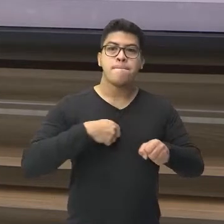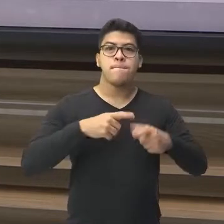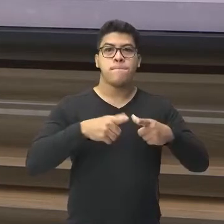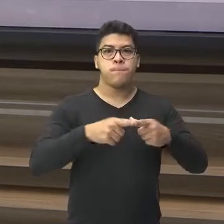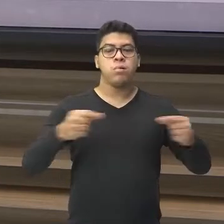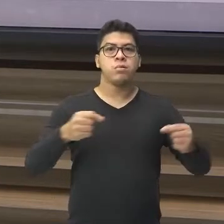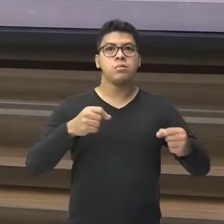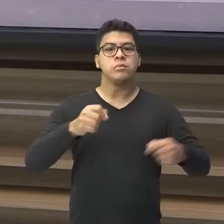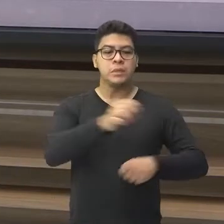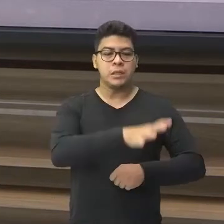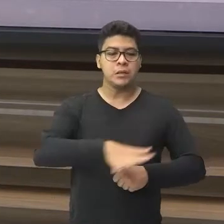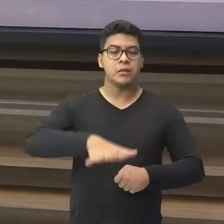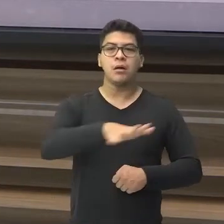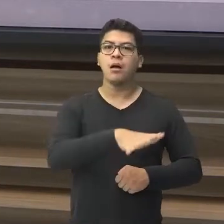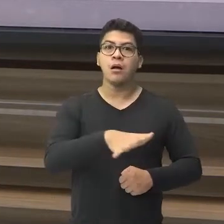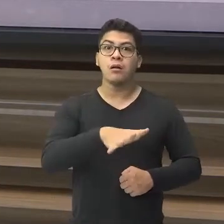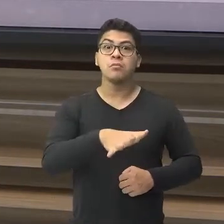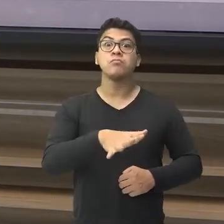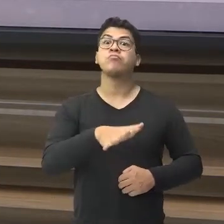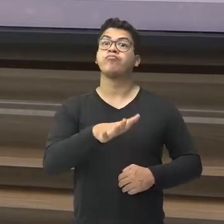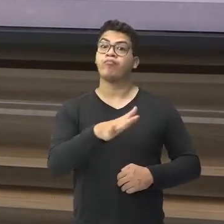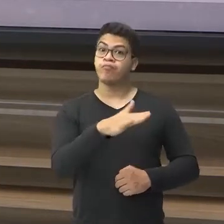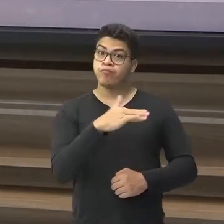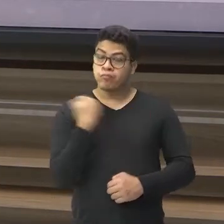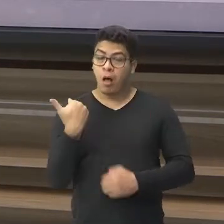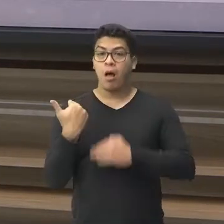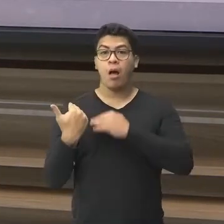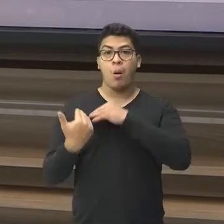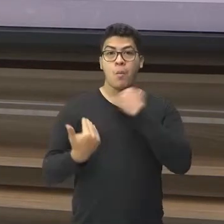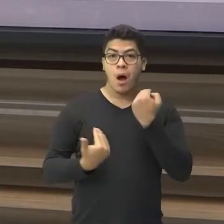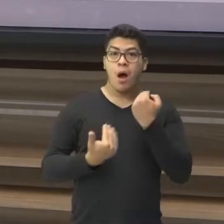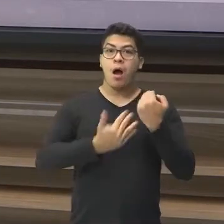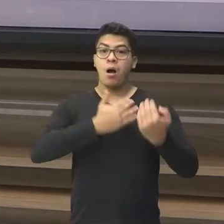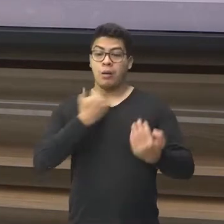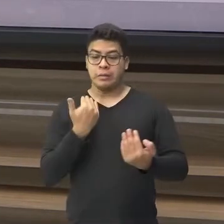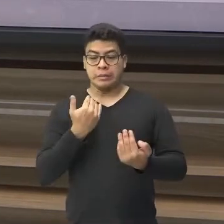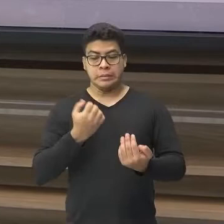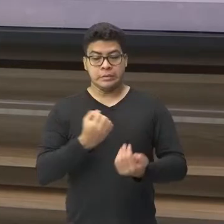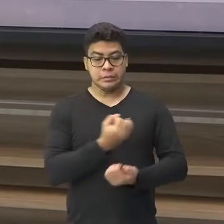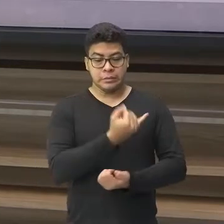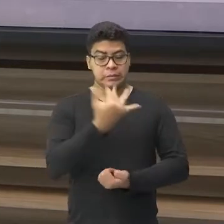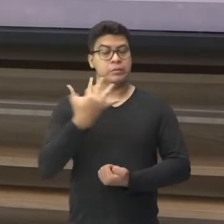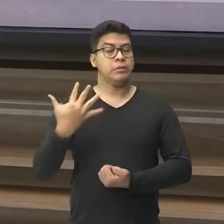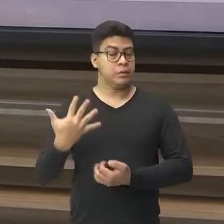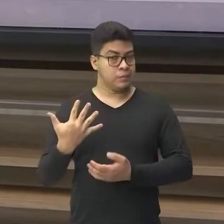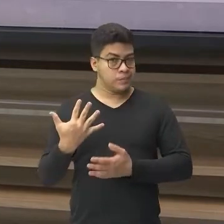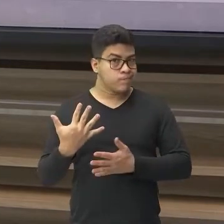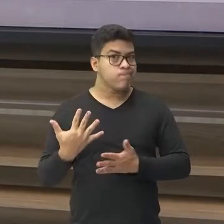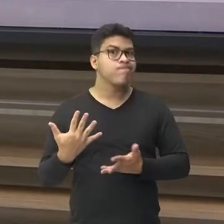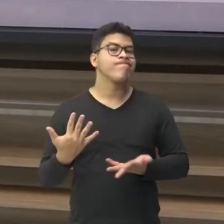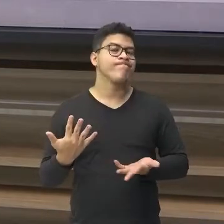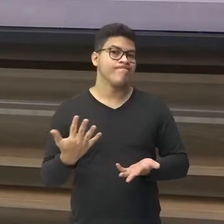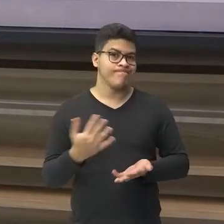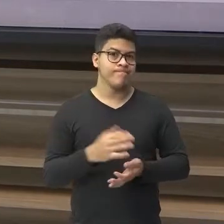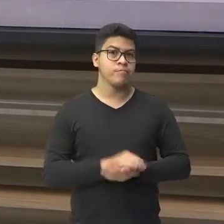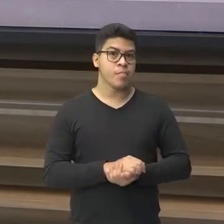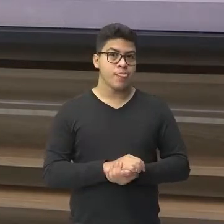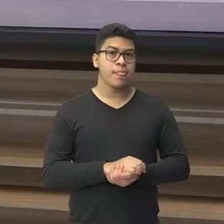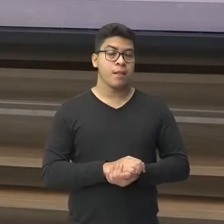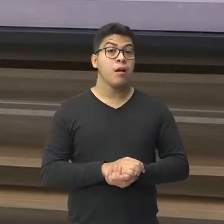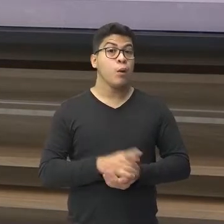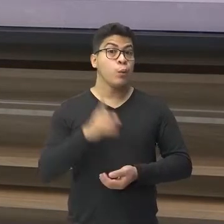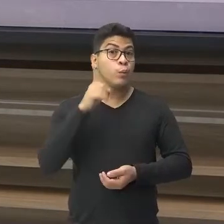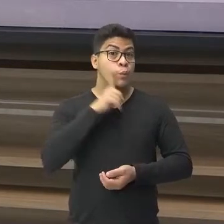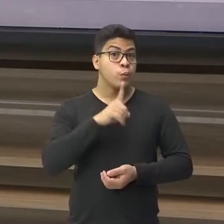região do Pacífico, levando aí alguns estadunidenses à morte. Então, a partir desse momento, os